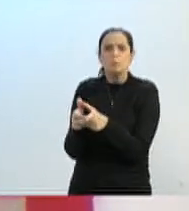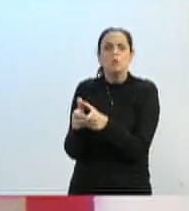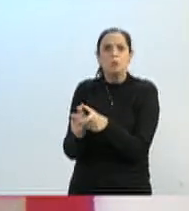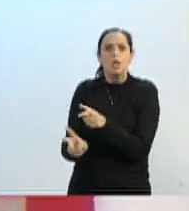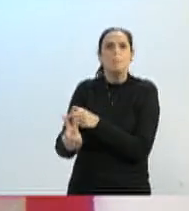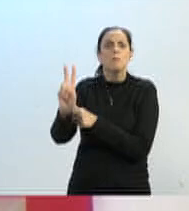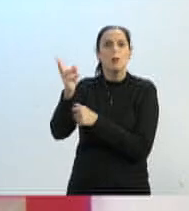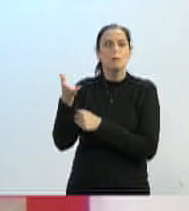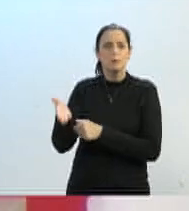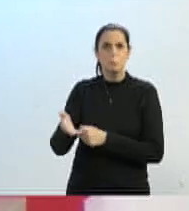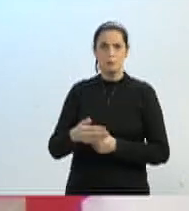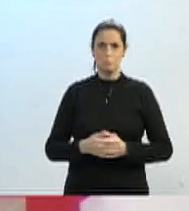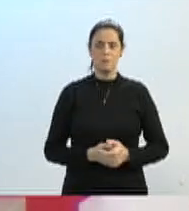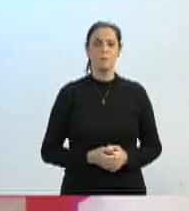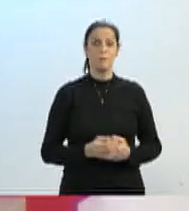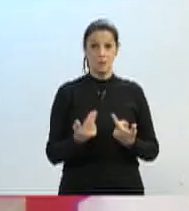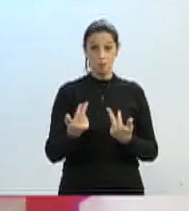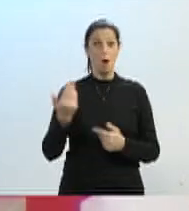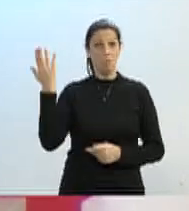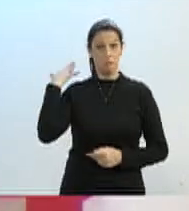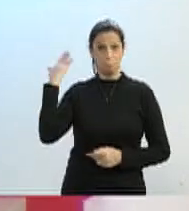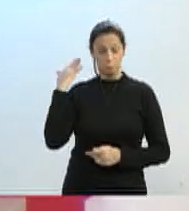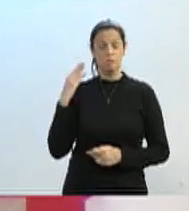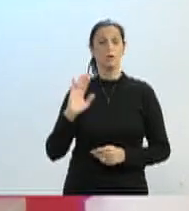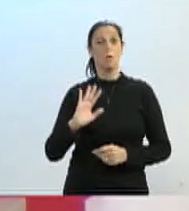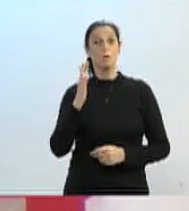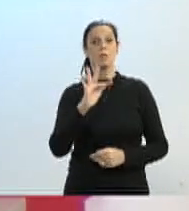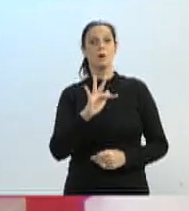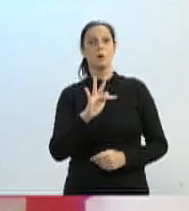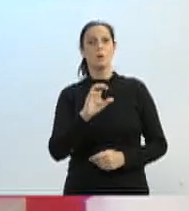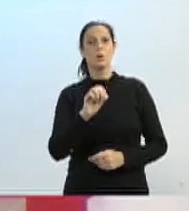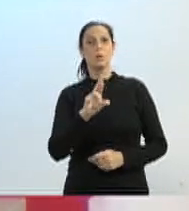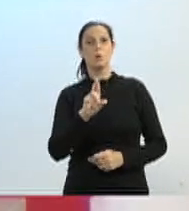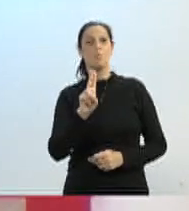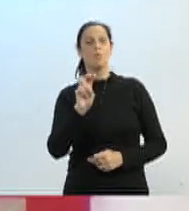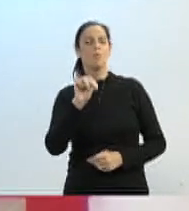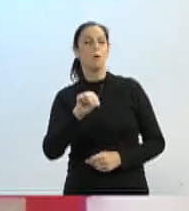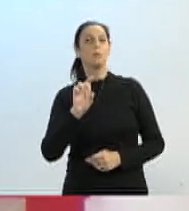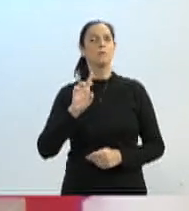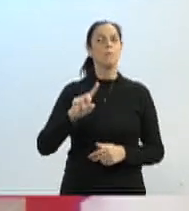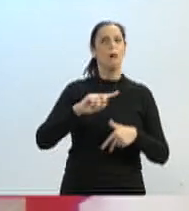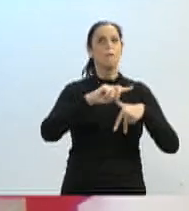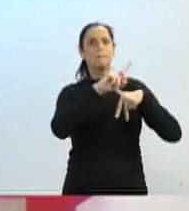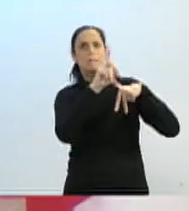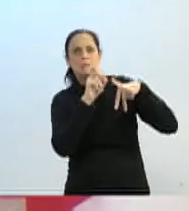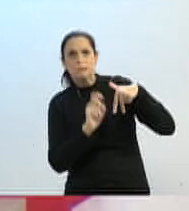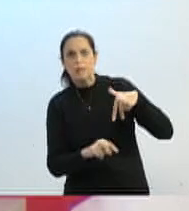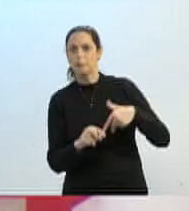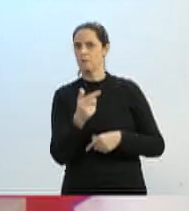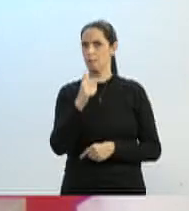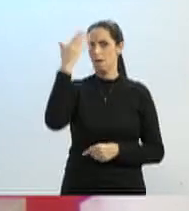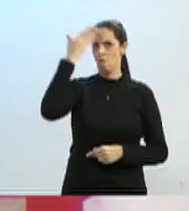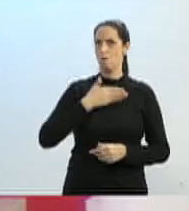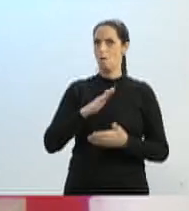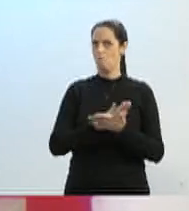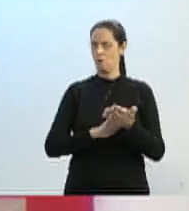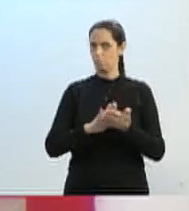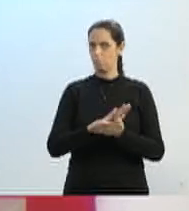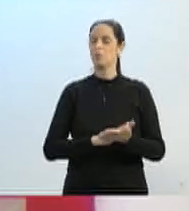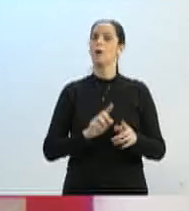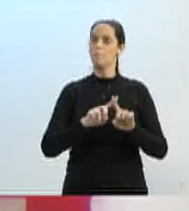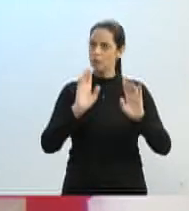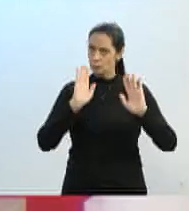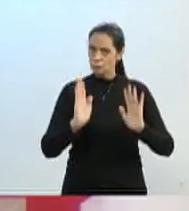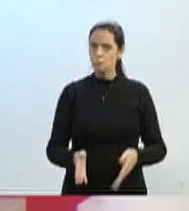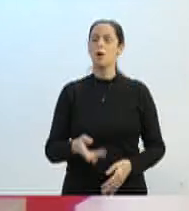ocorrido em relação ao fórum, onde bastou uma suspeita nada comprovatória, e que inclusive eu provei aqui aos senhores,